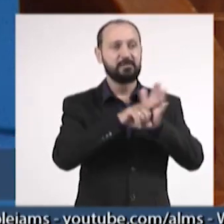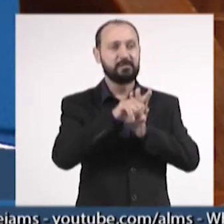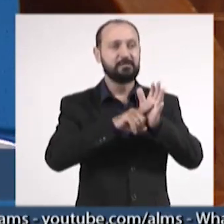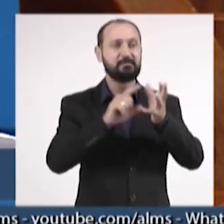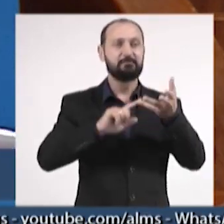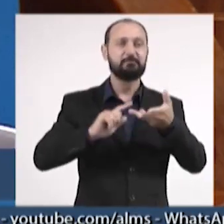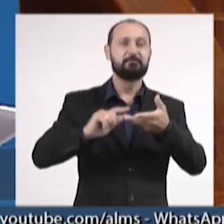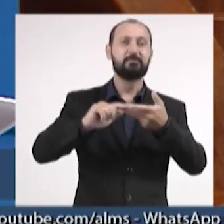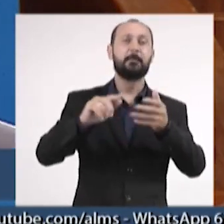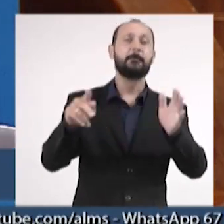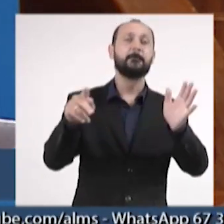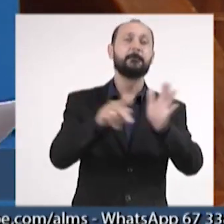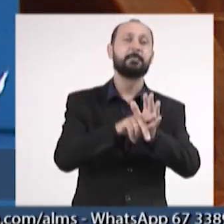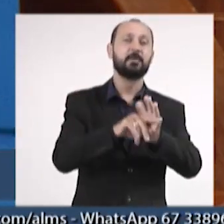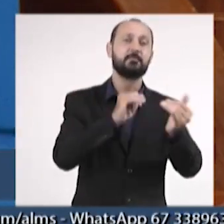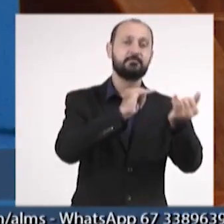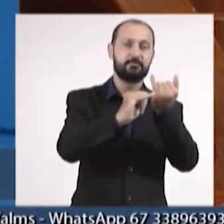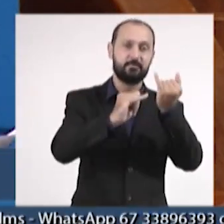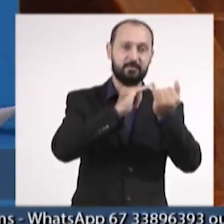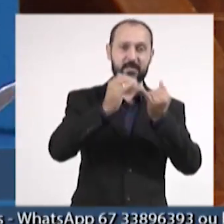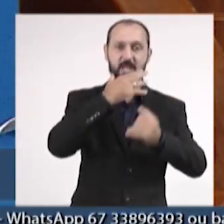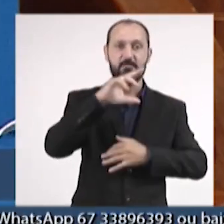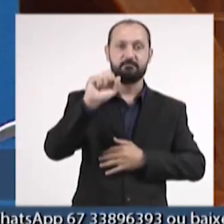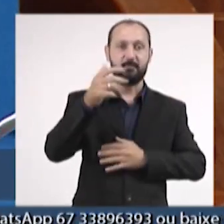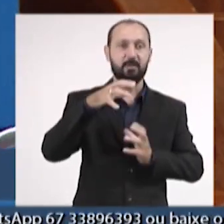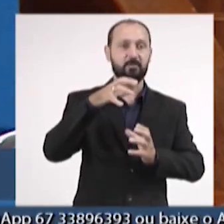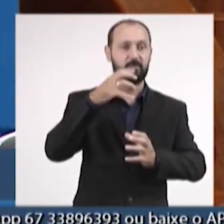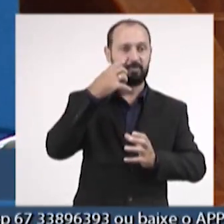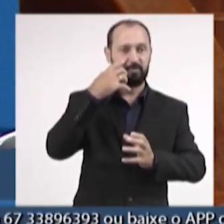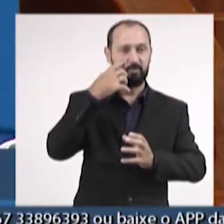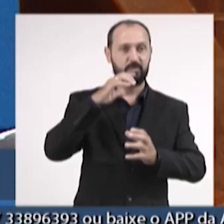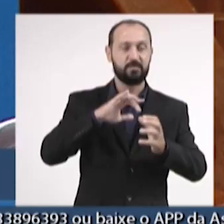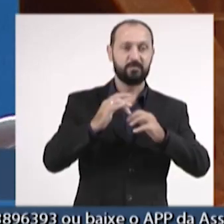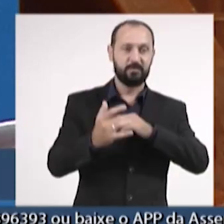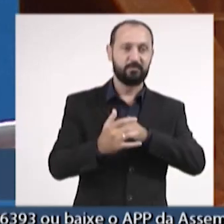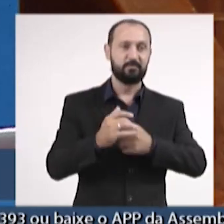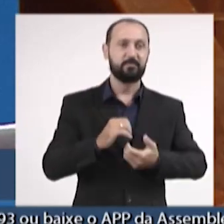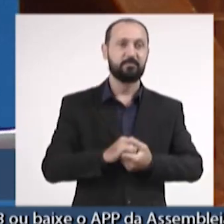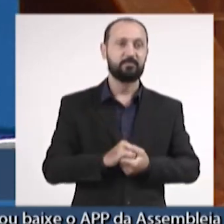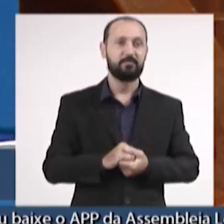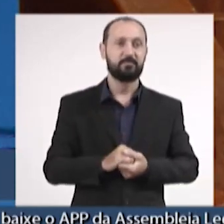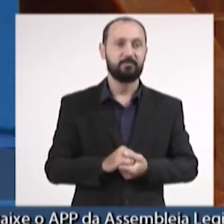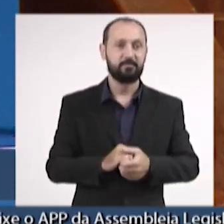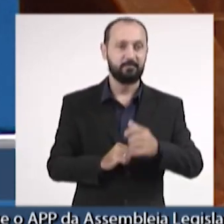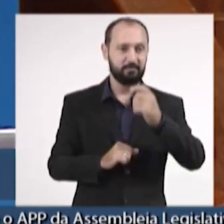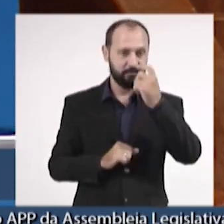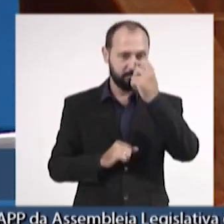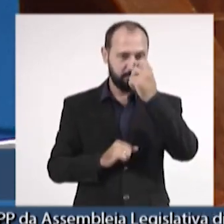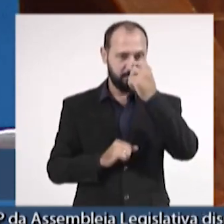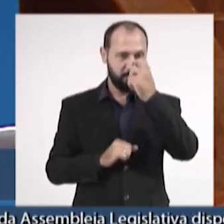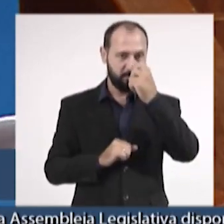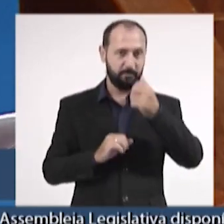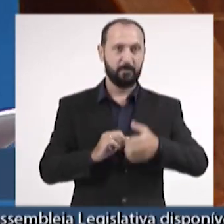canais autodenominados parte do machosfera nas redes sociais. Balzaca, Missol,